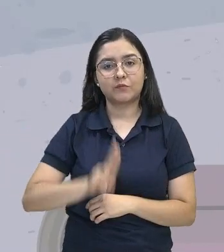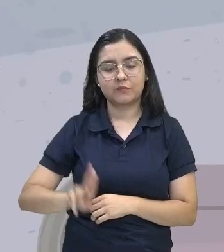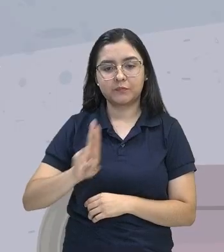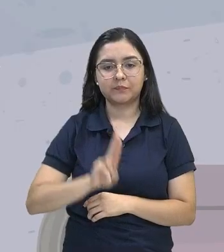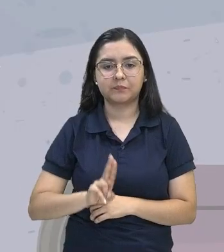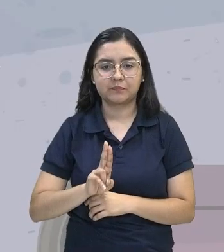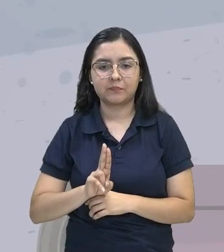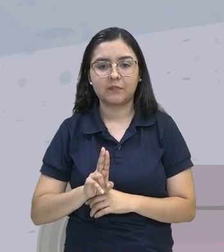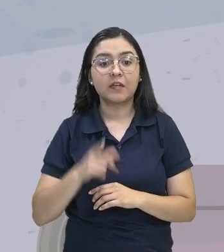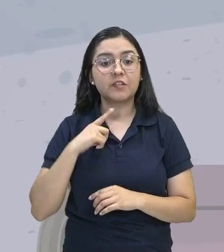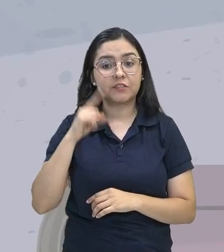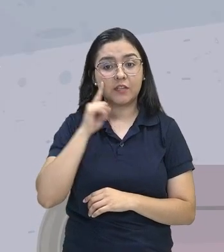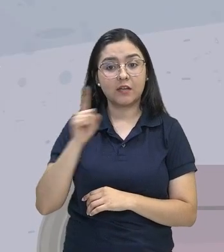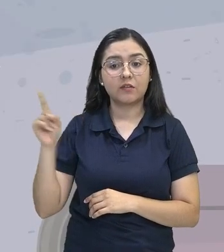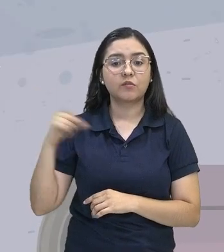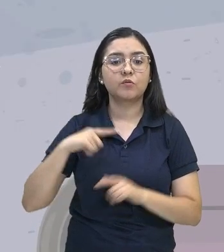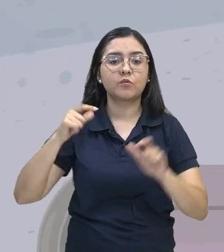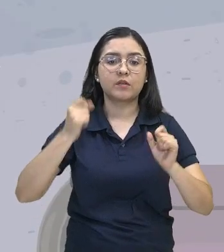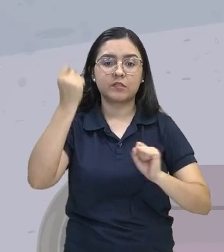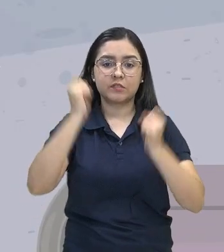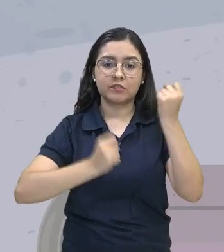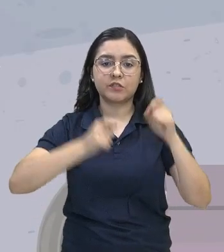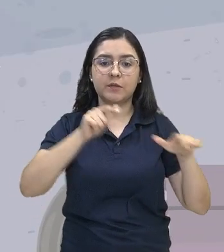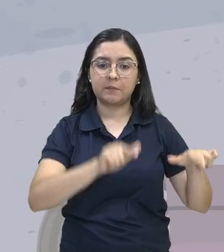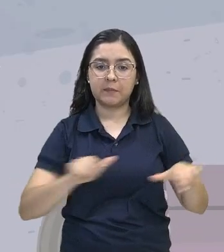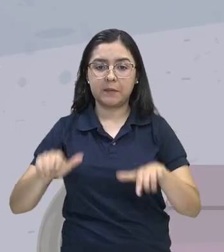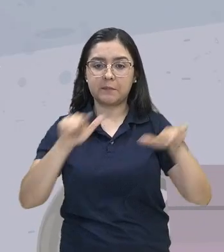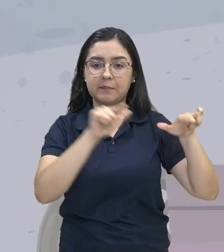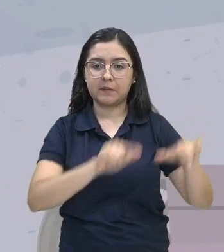gente está numa linha de montagem de